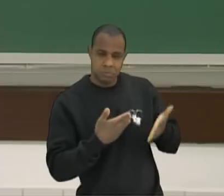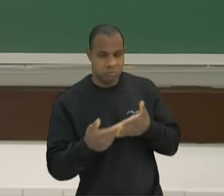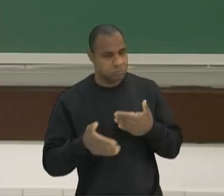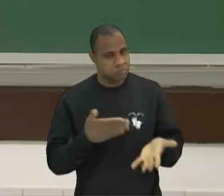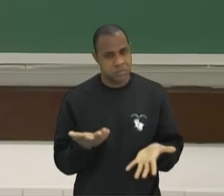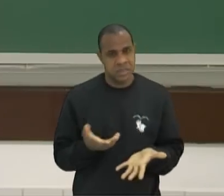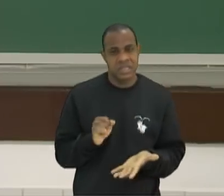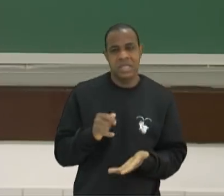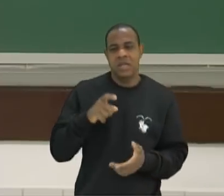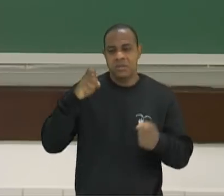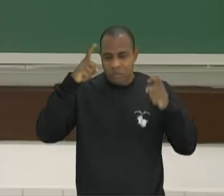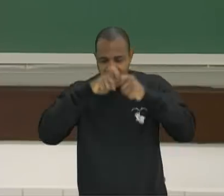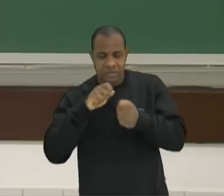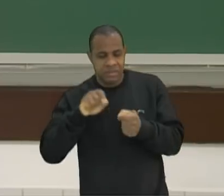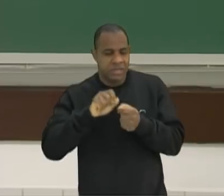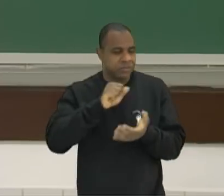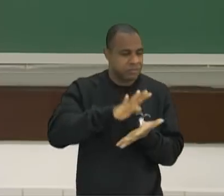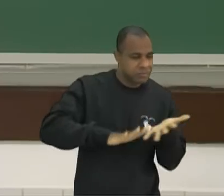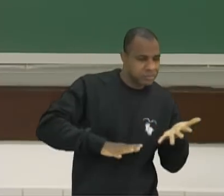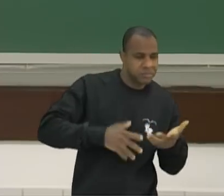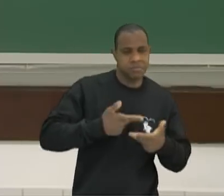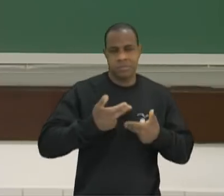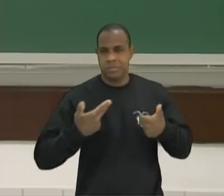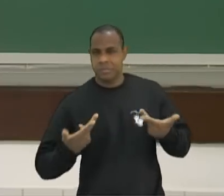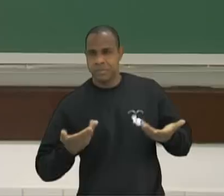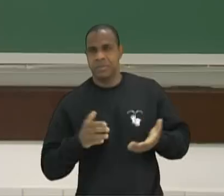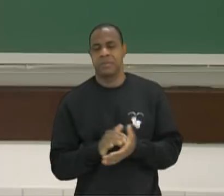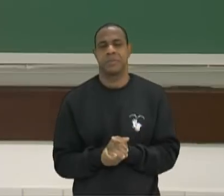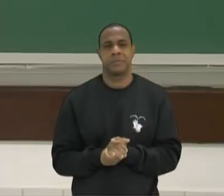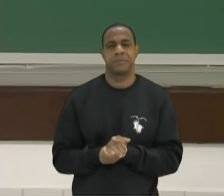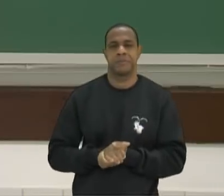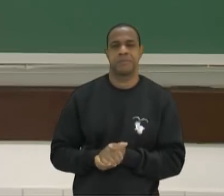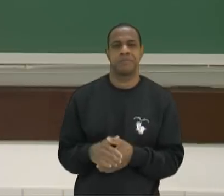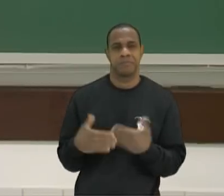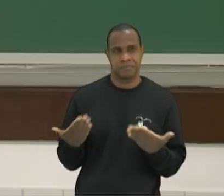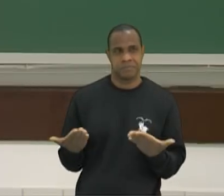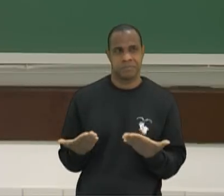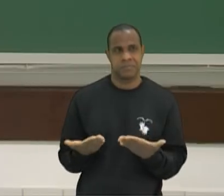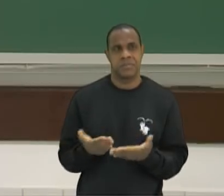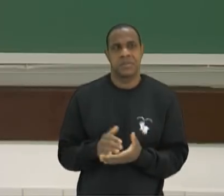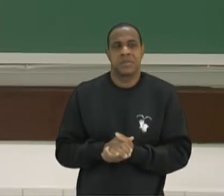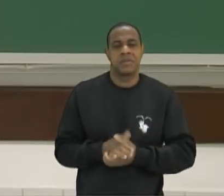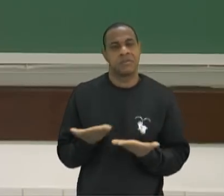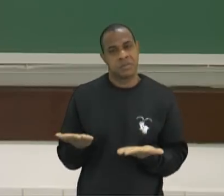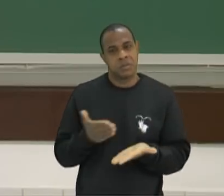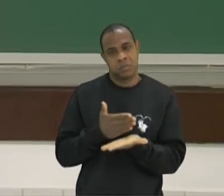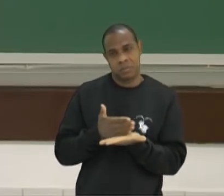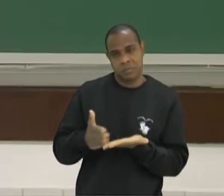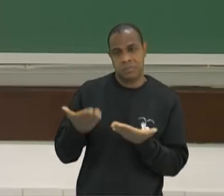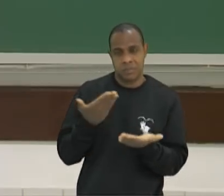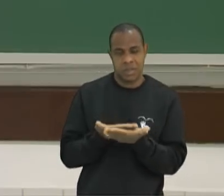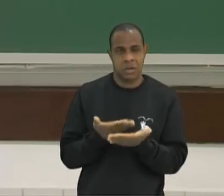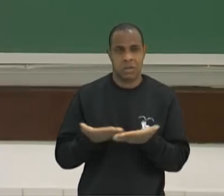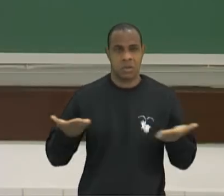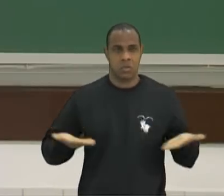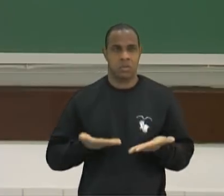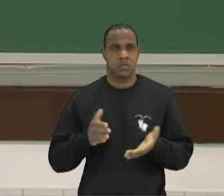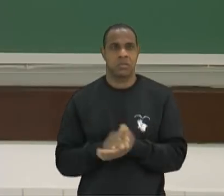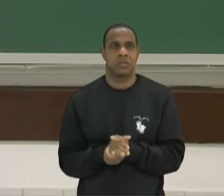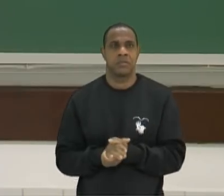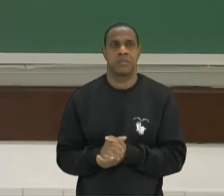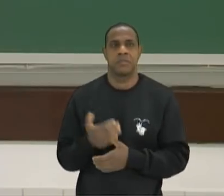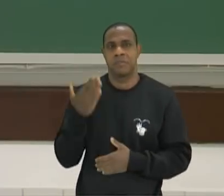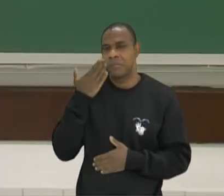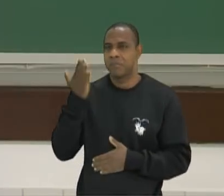maneira peculiar, mas notifique eles para que eles saibam o que está ocorrendo, ok? Então, sem mais delongas, vamos ali para a nossa aula,